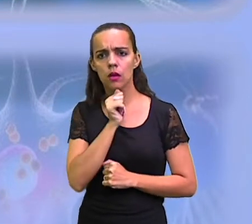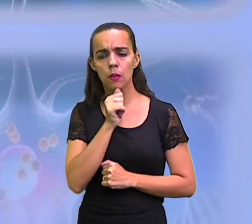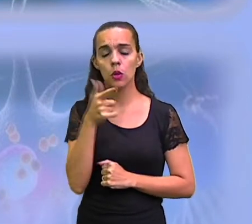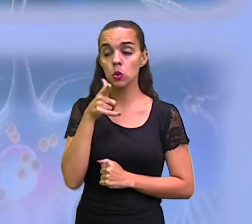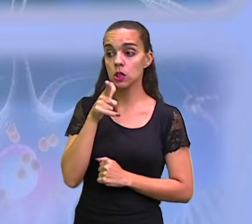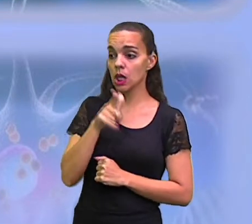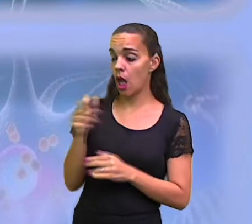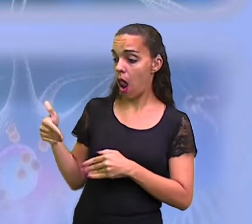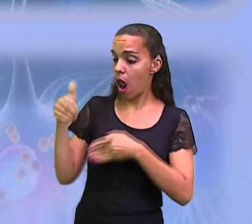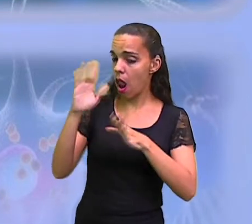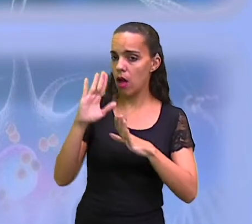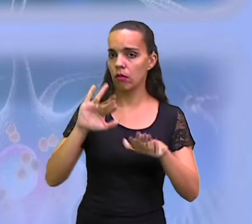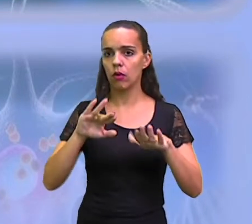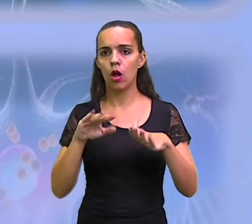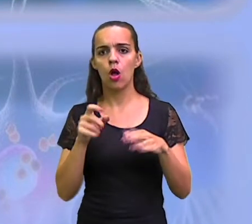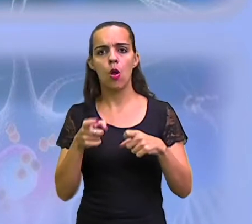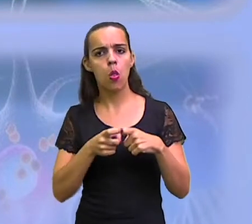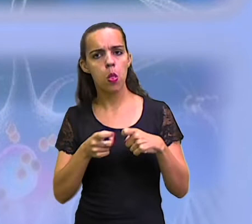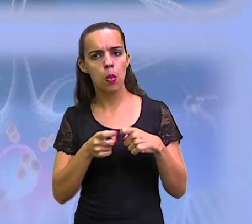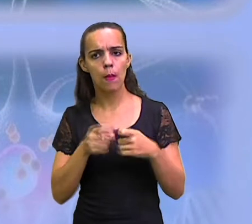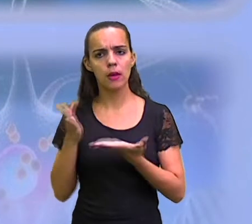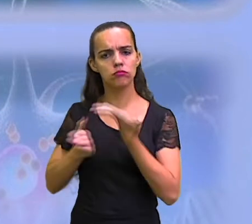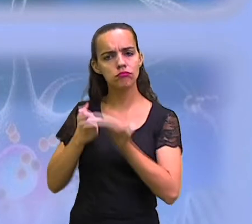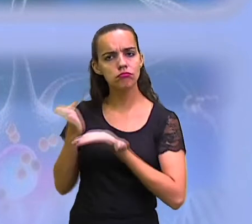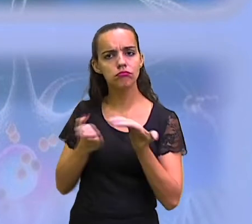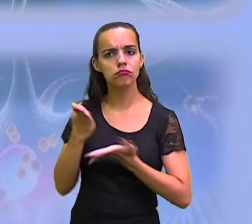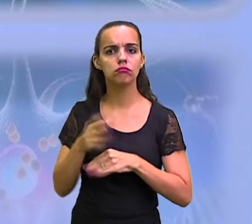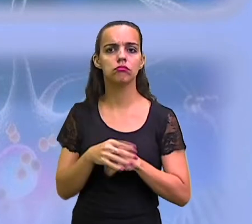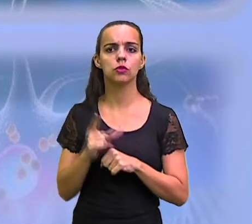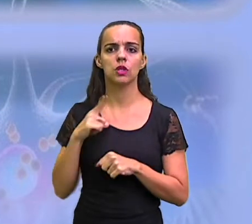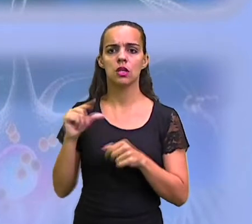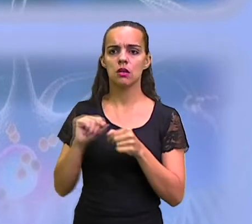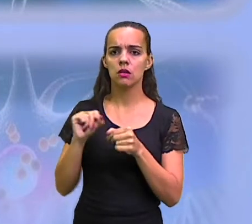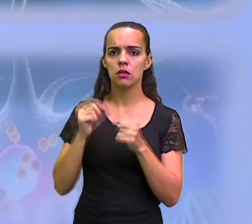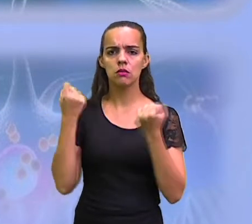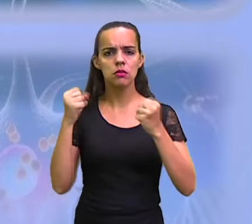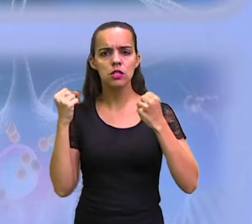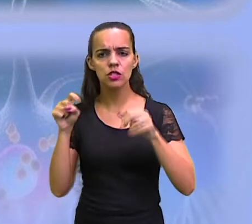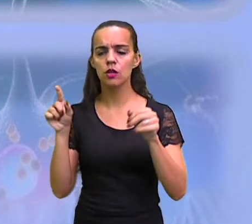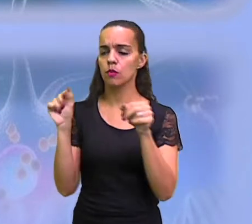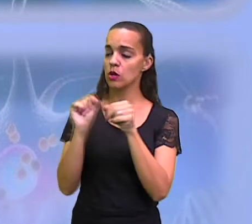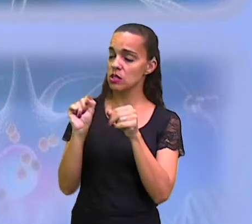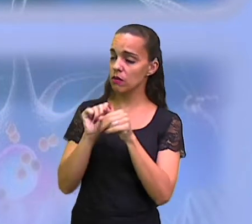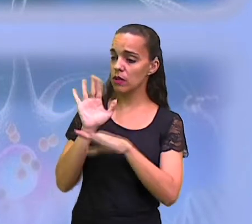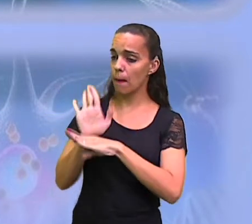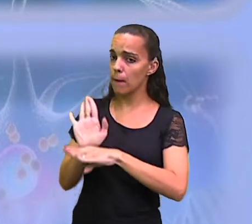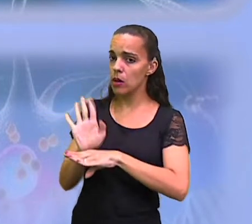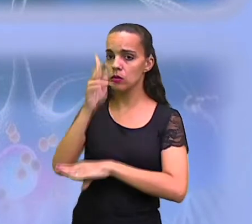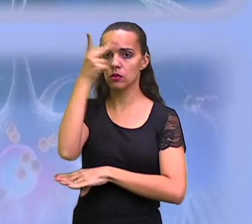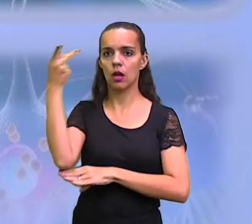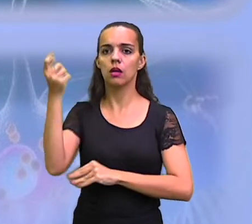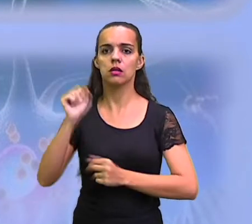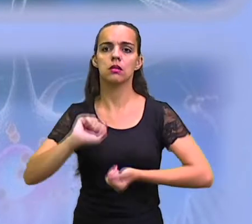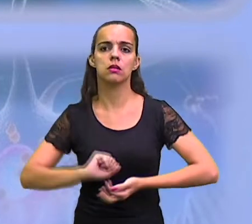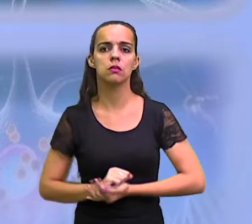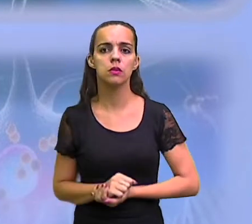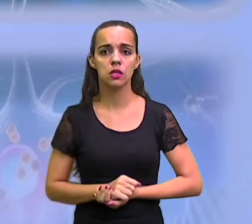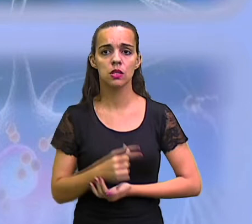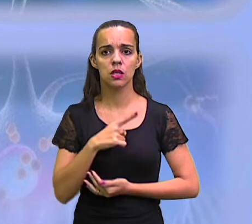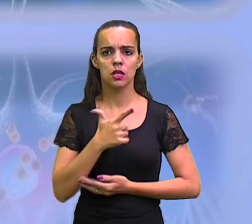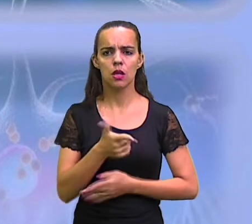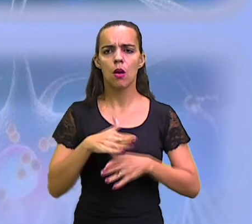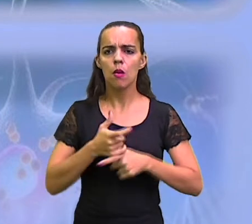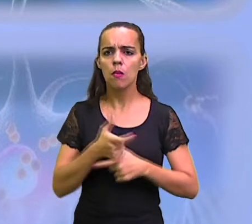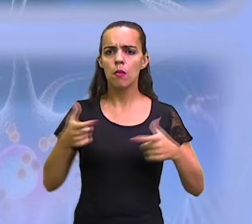diagnóstico mais cedo, tratar. Existem atividades que podem ser feitas para melhorar. Além destas, é